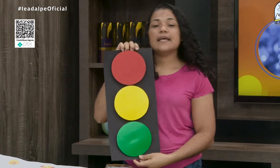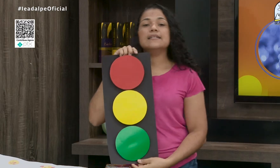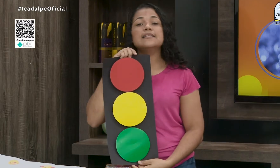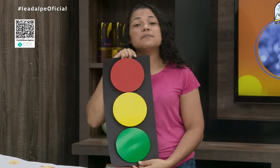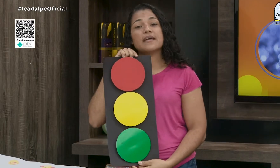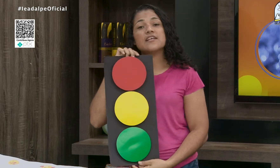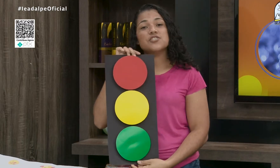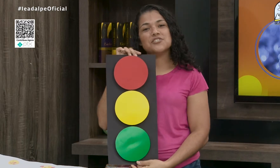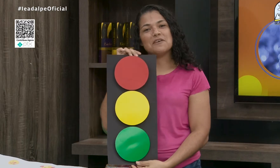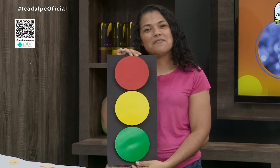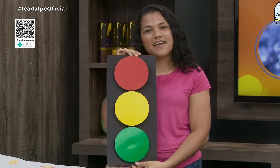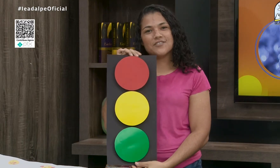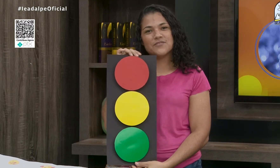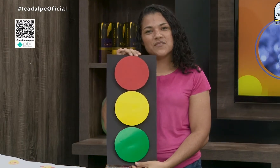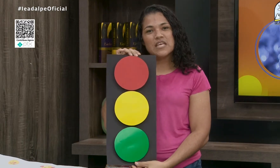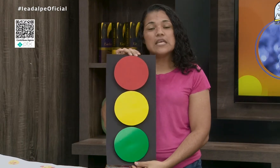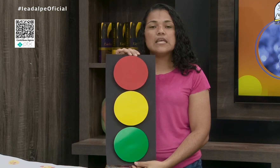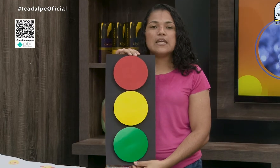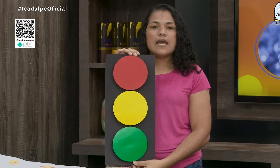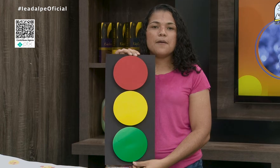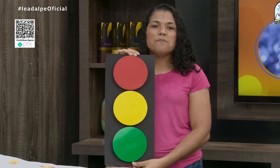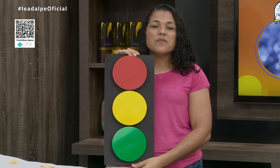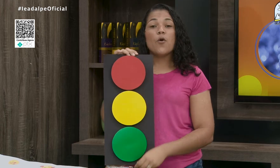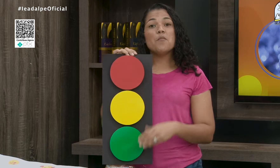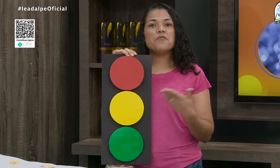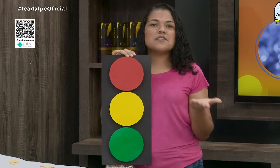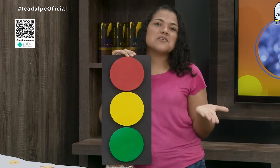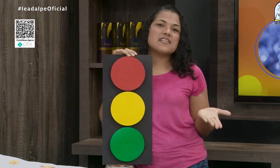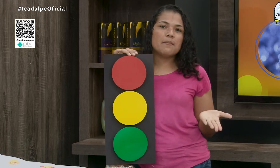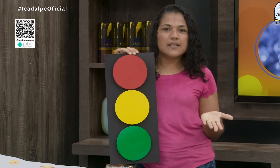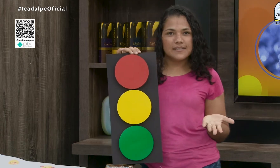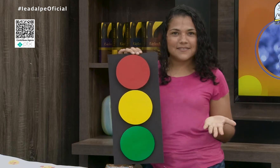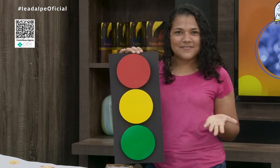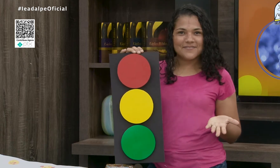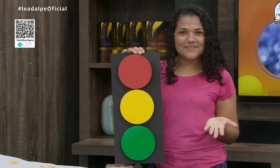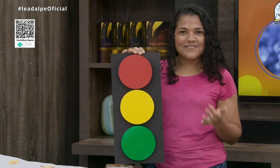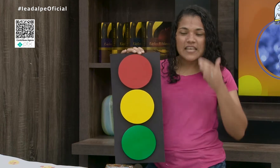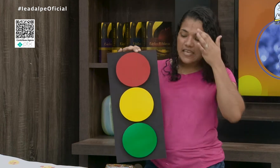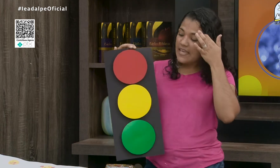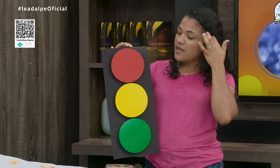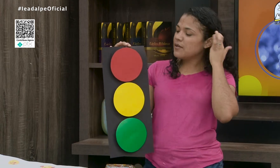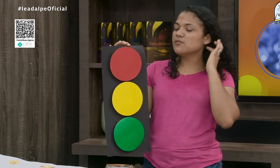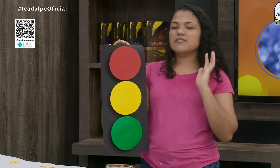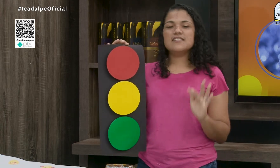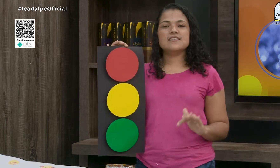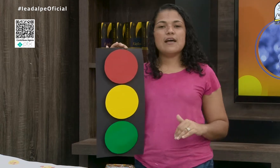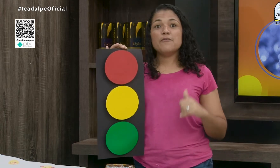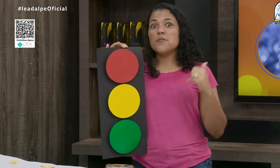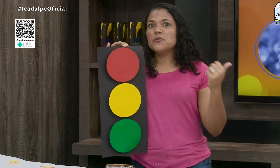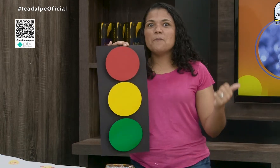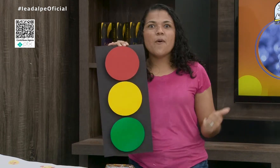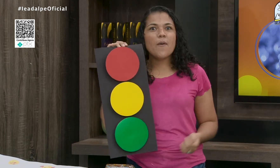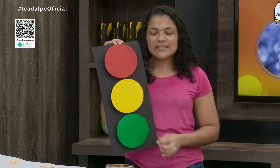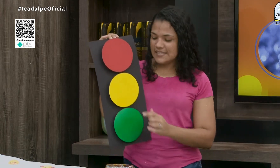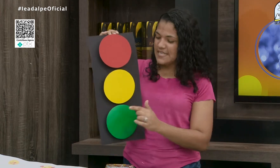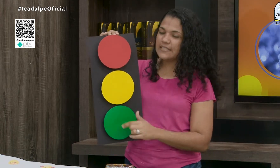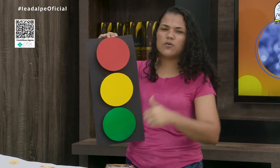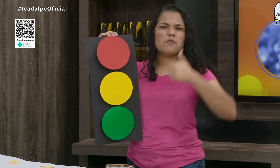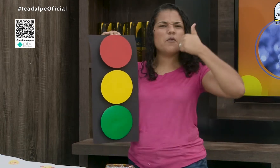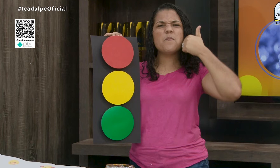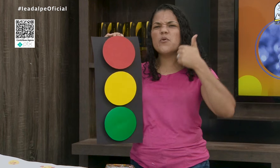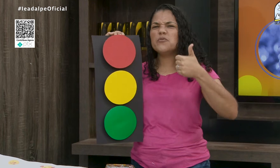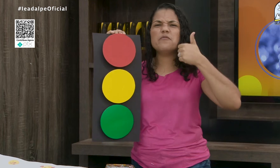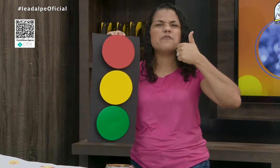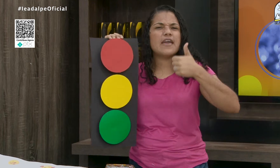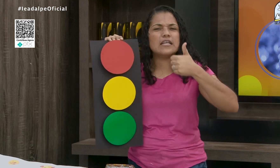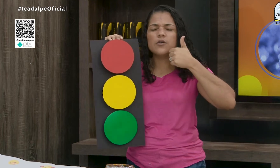é aquela dinâmica que a gente já faz, que é como foi sua semana? E aí o aluno vai dizer, ah, foi muito boa, tia. Então, ó,